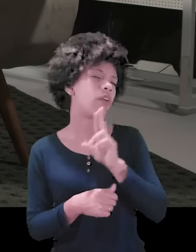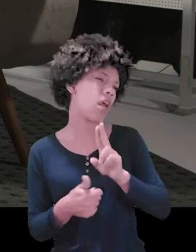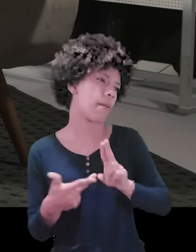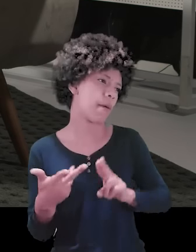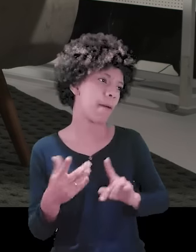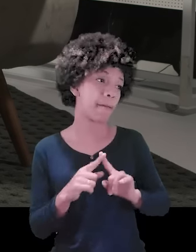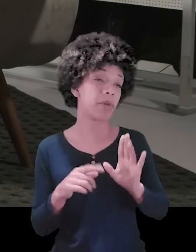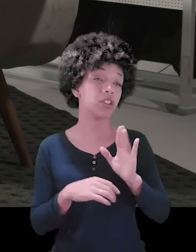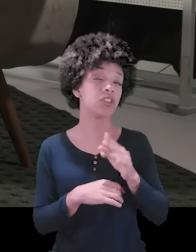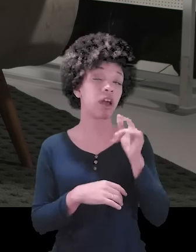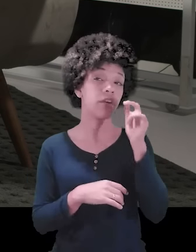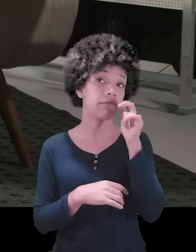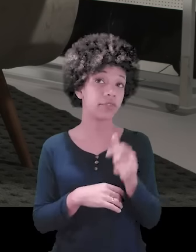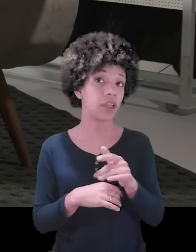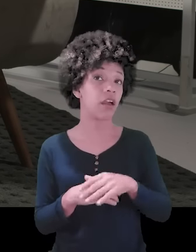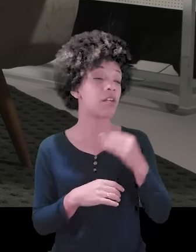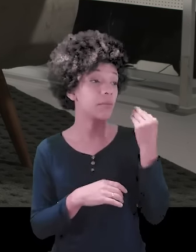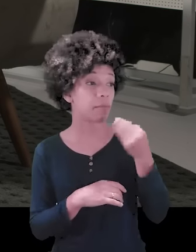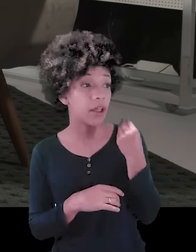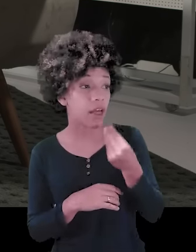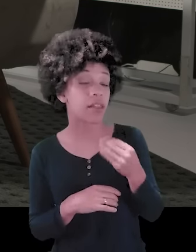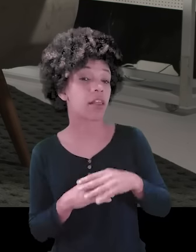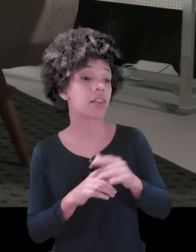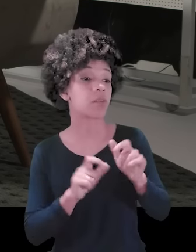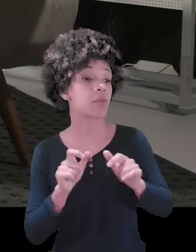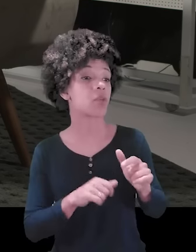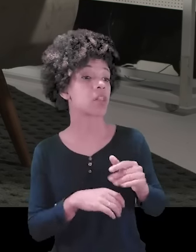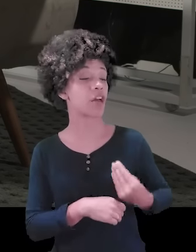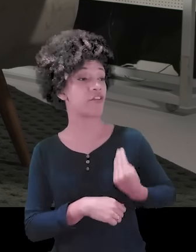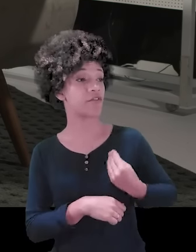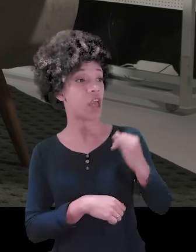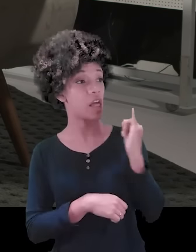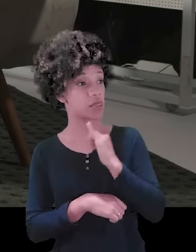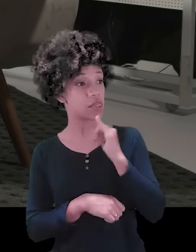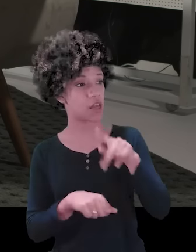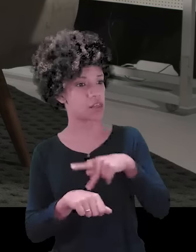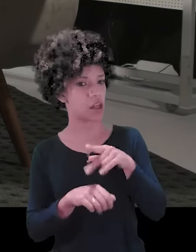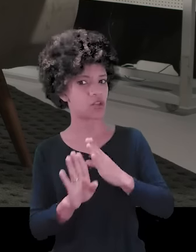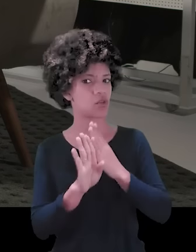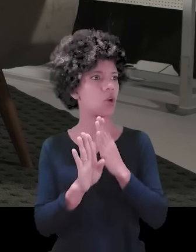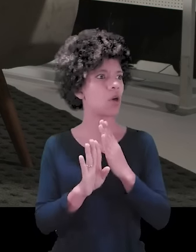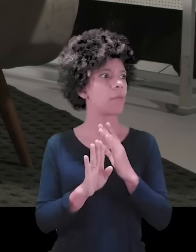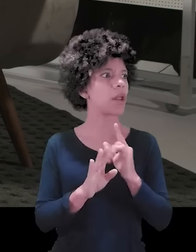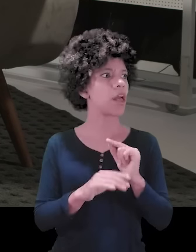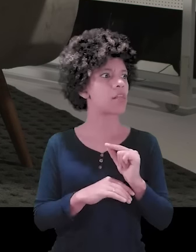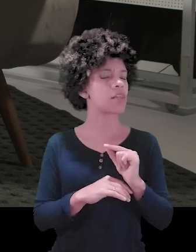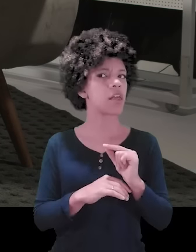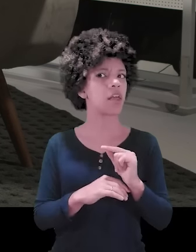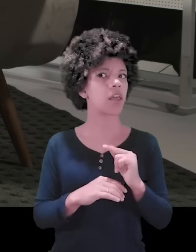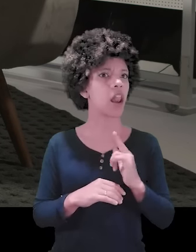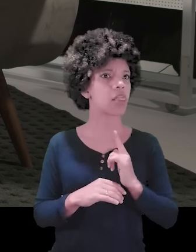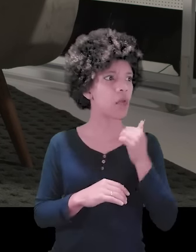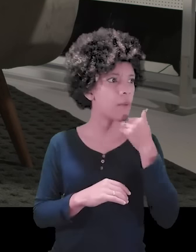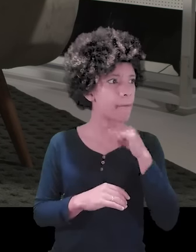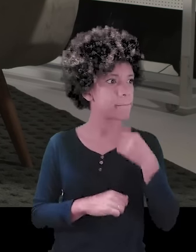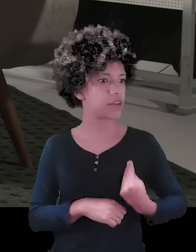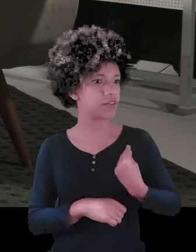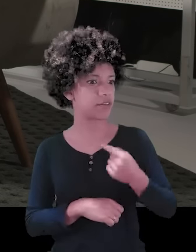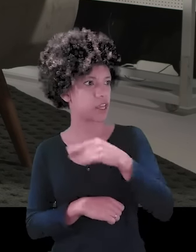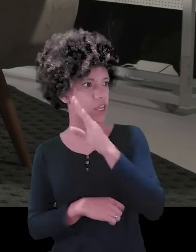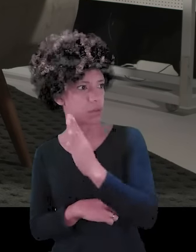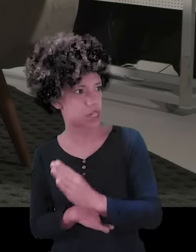nomes agora mas já vi situações da pessoa moral na Itália e aí ela descobre essa situação e ela vai descobrir que ela tem mamãe